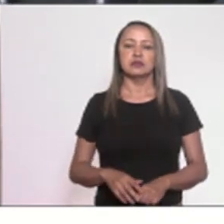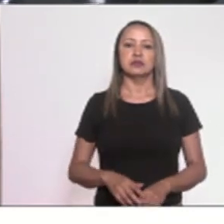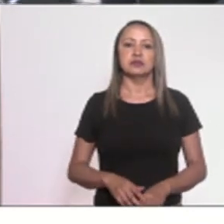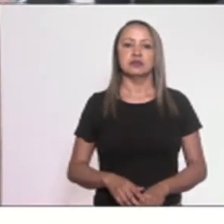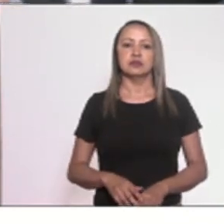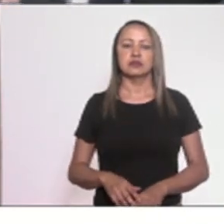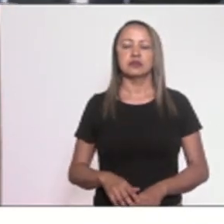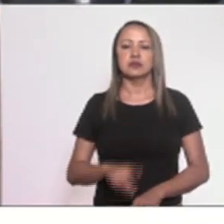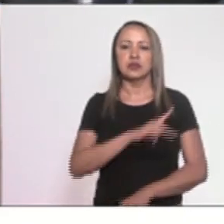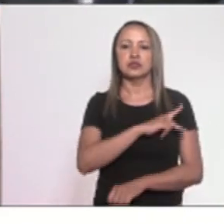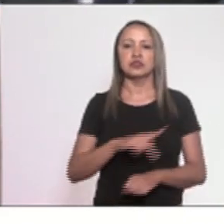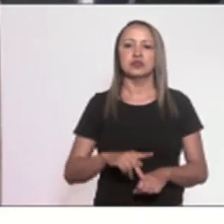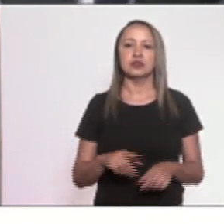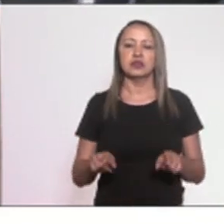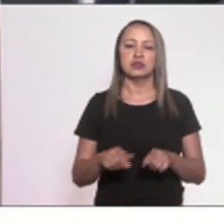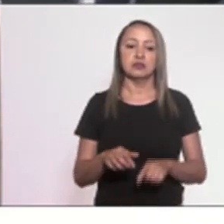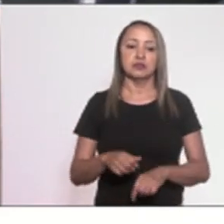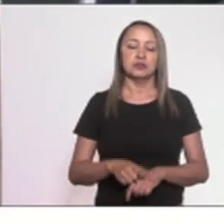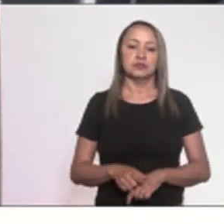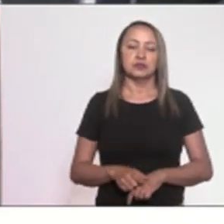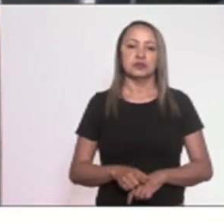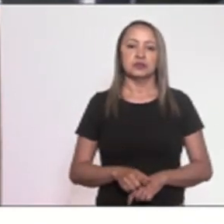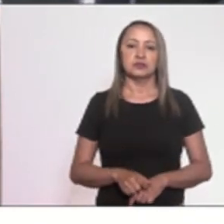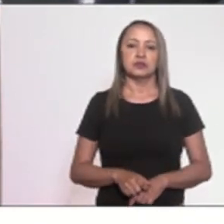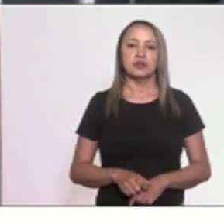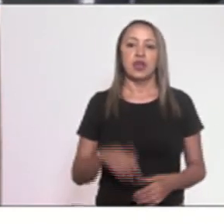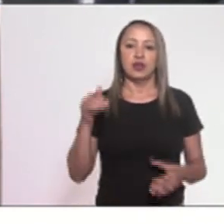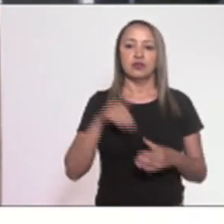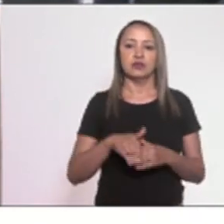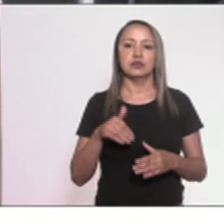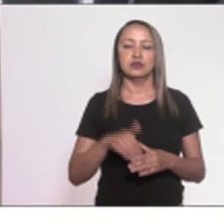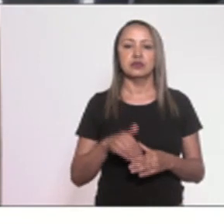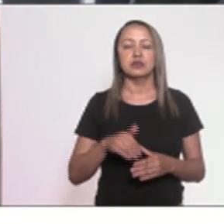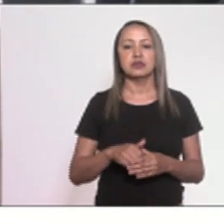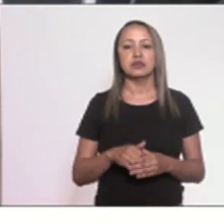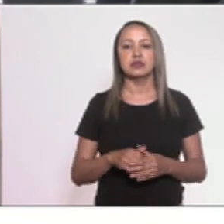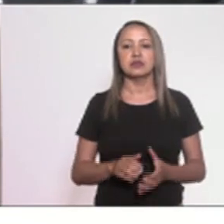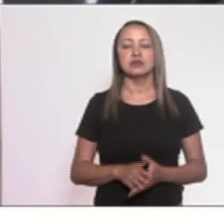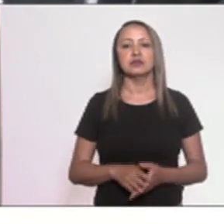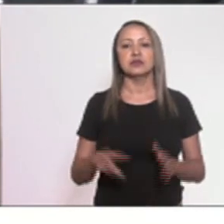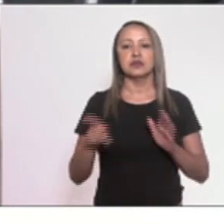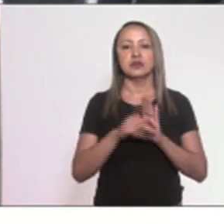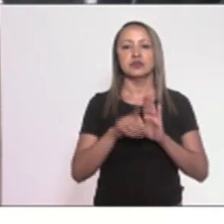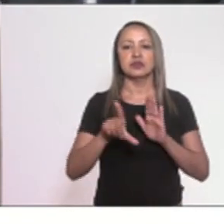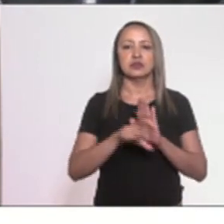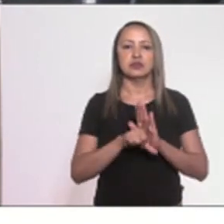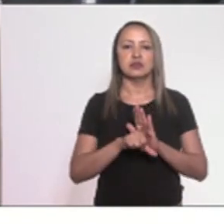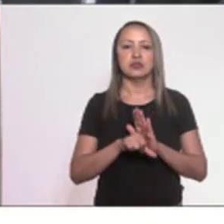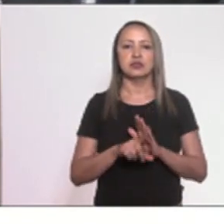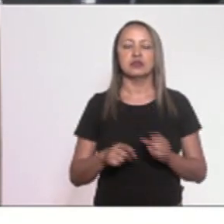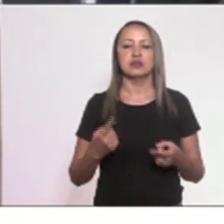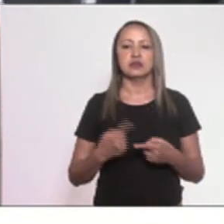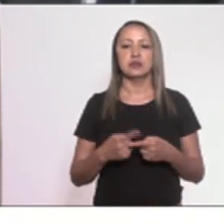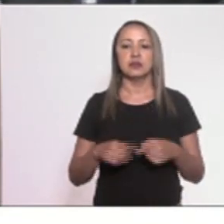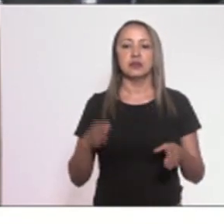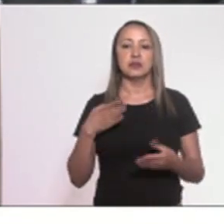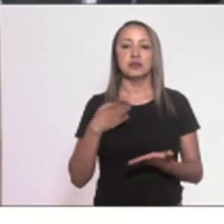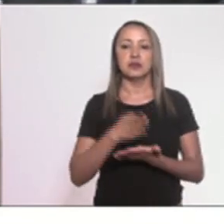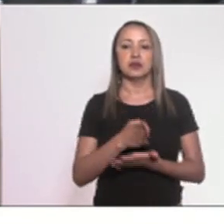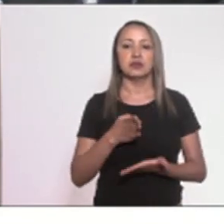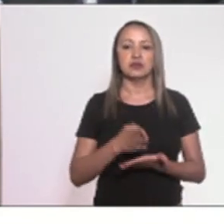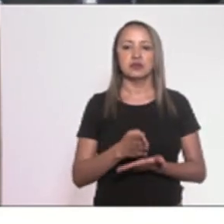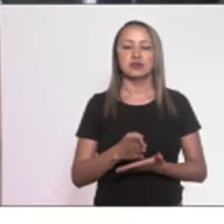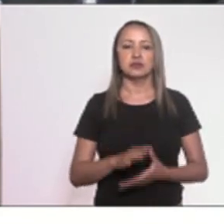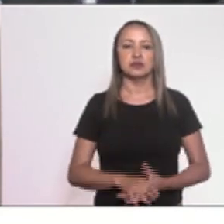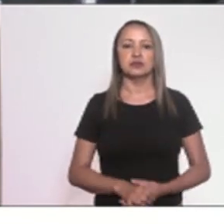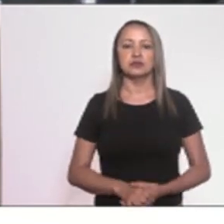Senhores que aprovam, permaneçam como estão, aprovado. Em votação, projeto assim emendado. Senhores que aprovam, permaneçam como estão, aprovado. Vai à redação